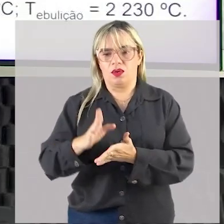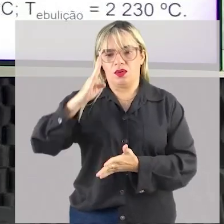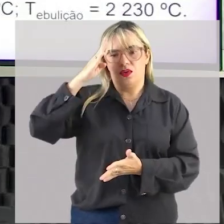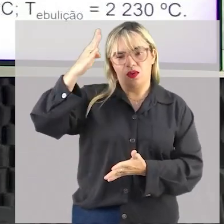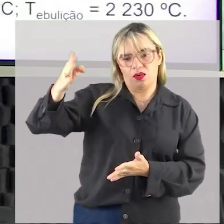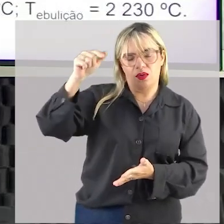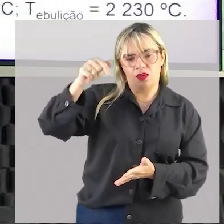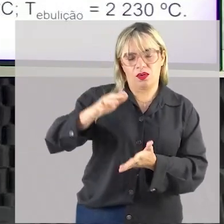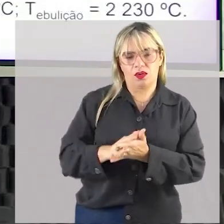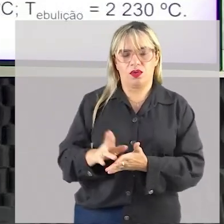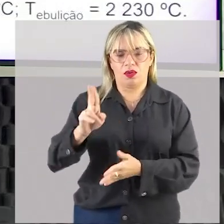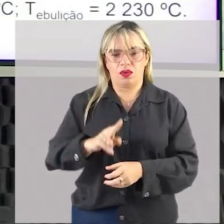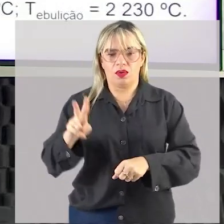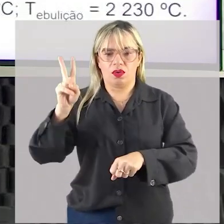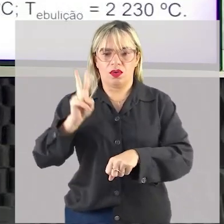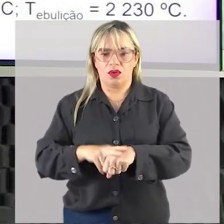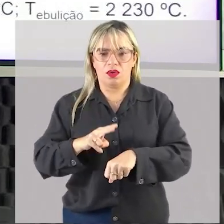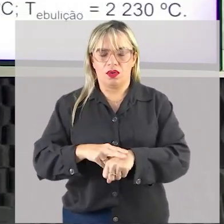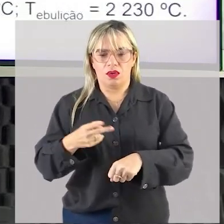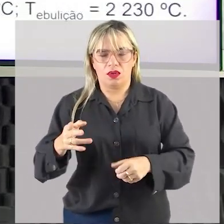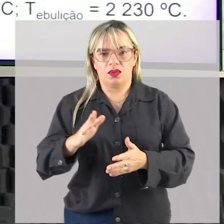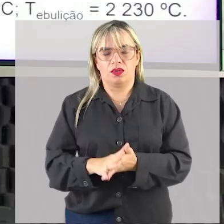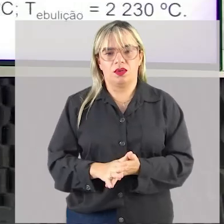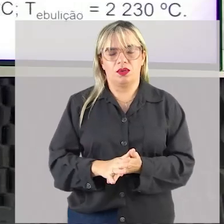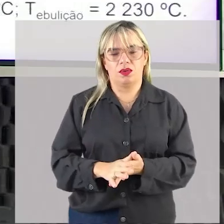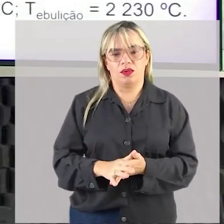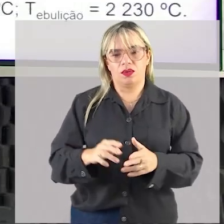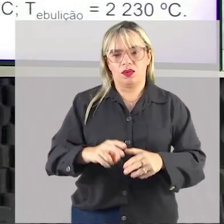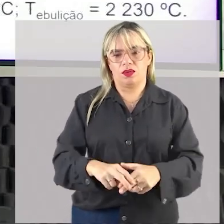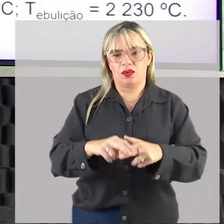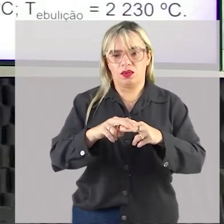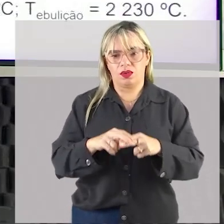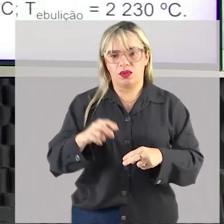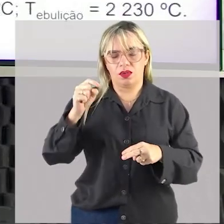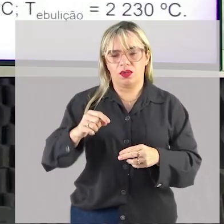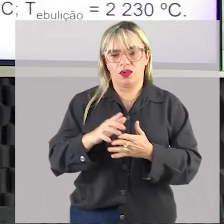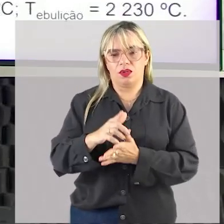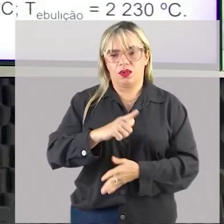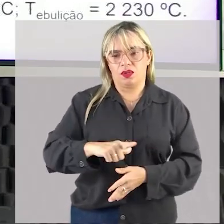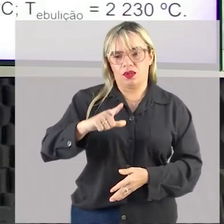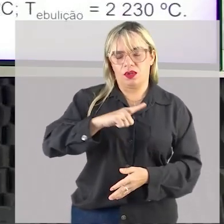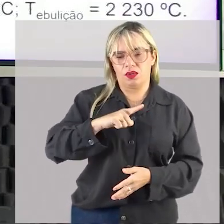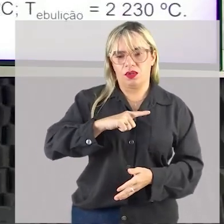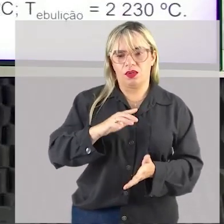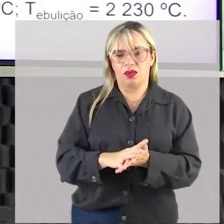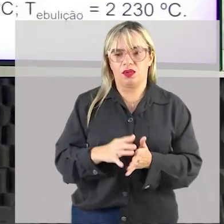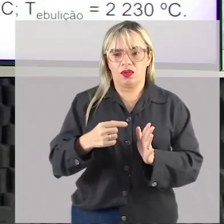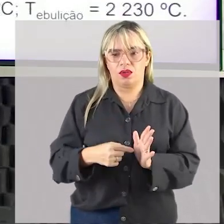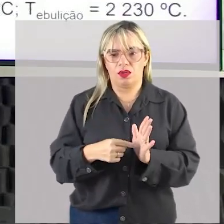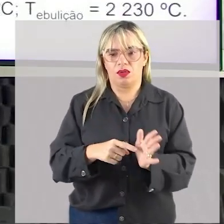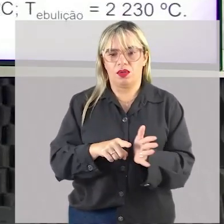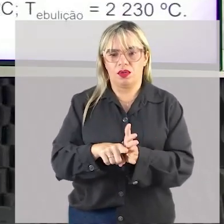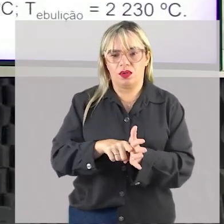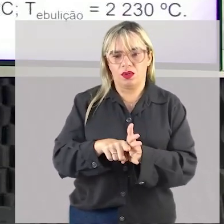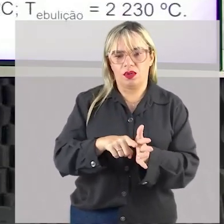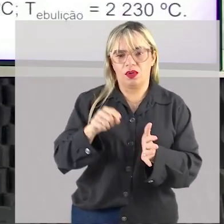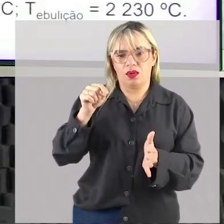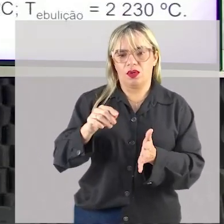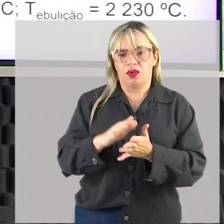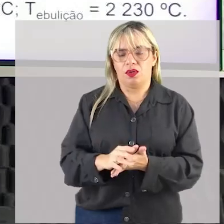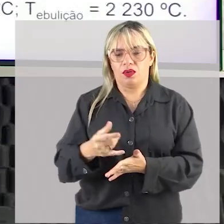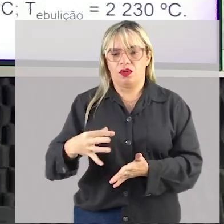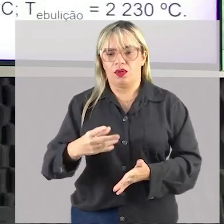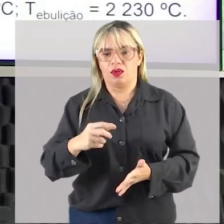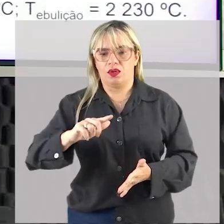principal componente do vidro. Para isso, submeteu uma amostra desse óxido ao aquecimento até sua completa